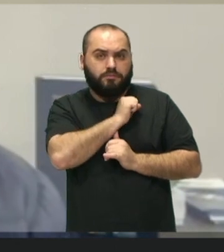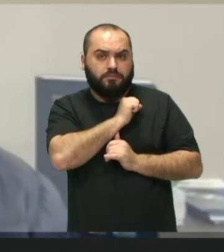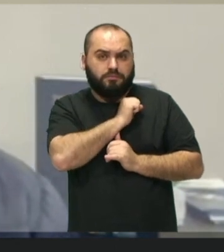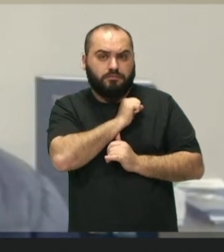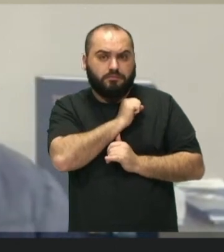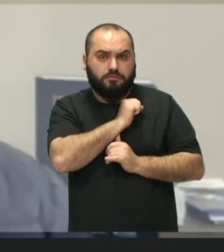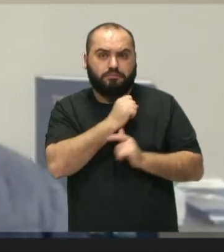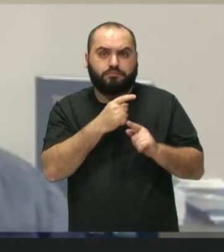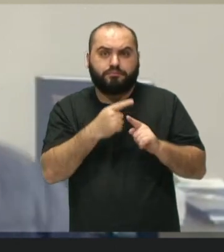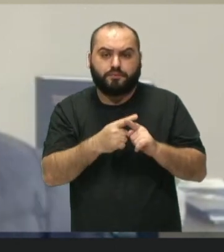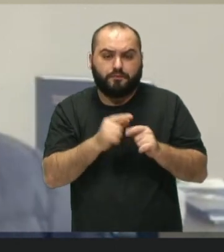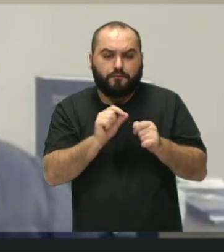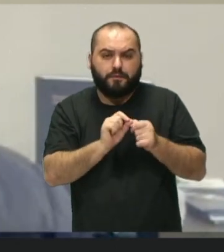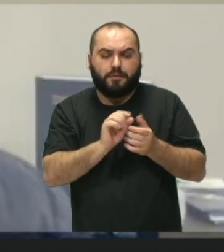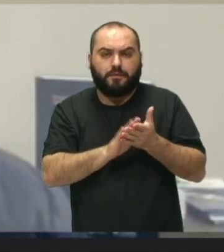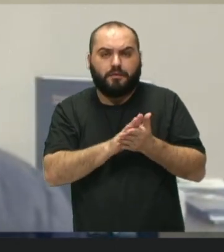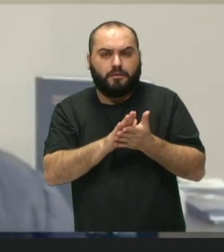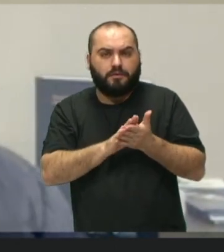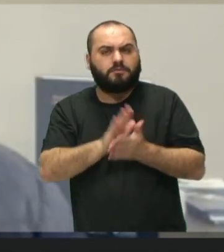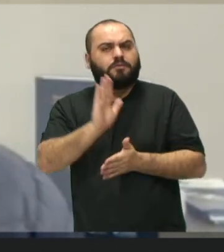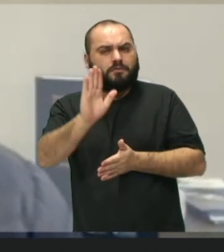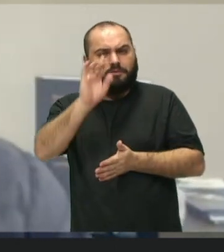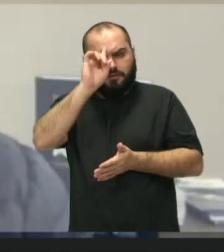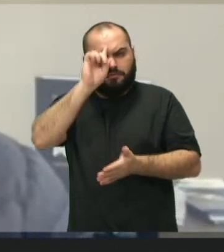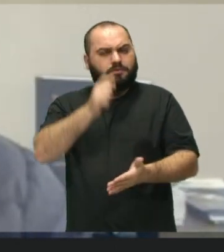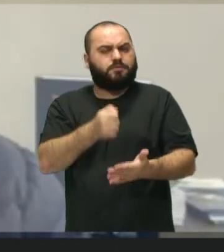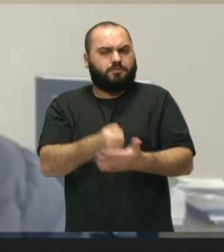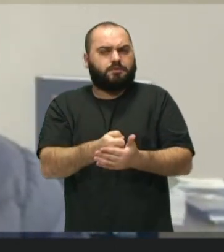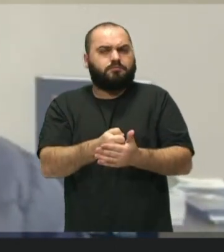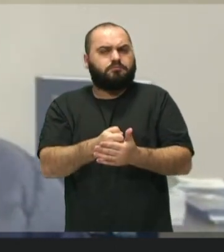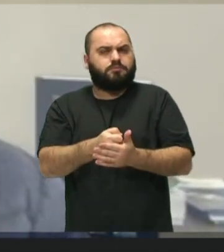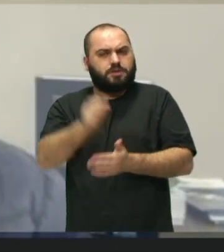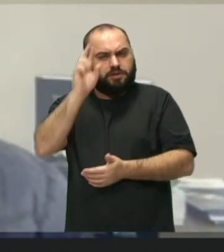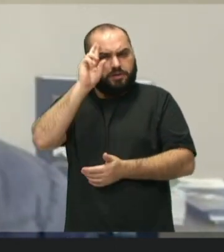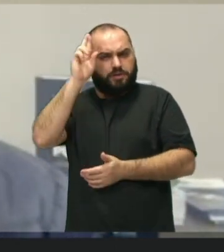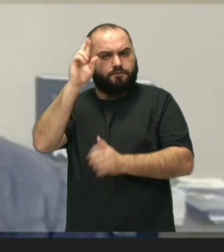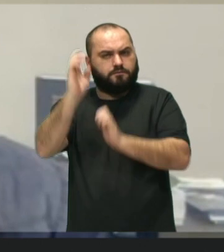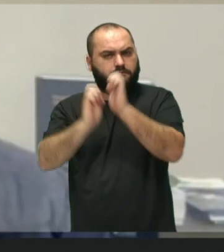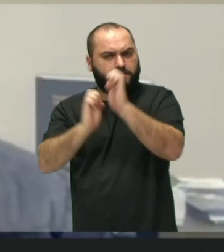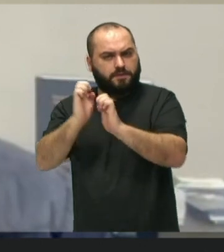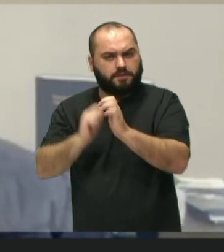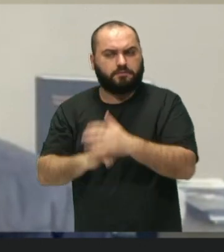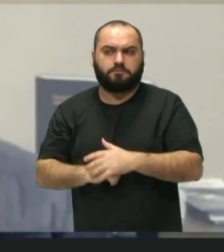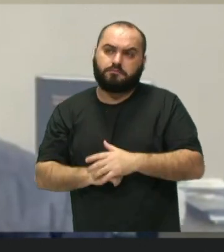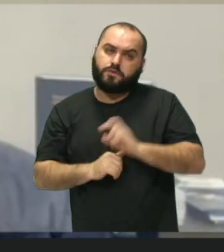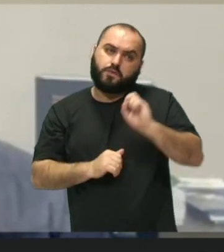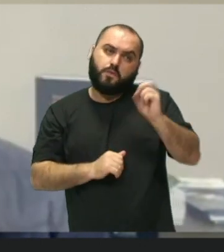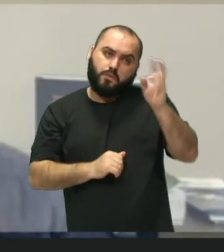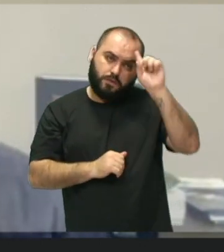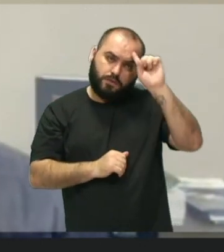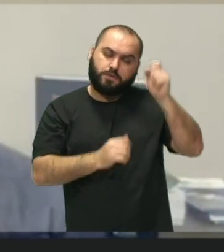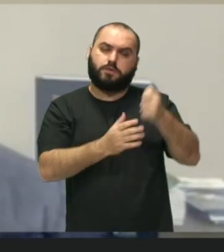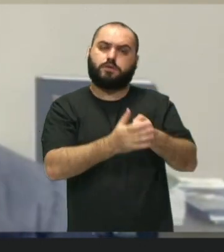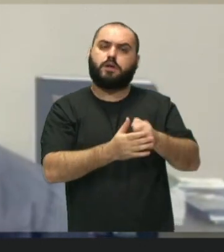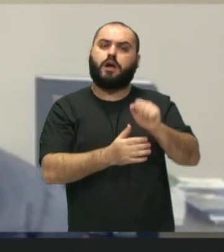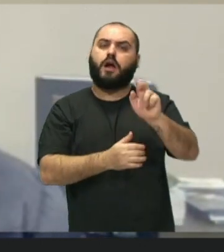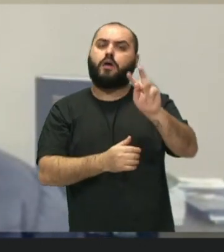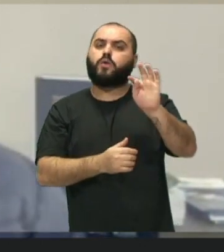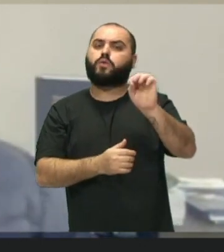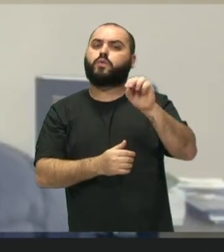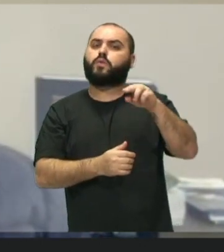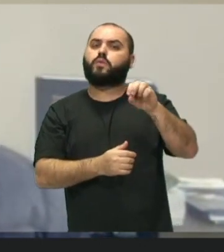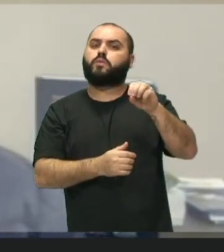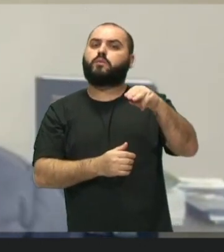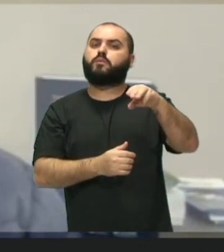um passo a mais? Olha, eu decidi ser empresário, eu decidi ter uma vida, ou eu decidi ser um autônomo, né? Trabalhar, ou trabalhar numa determinada